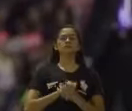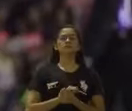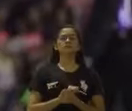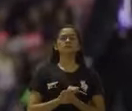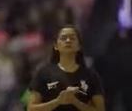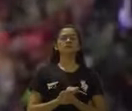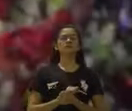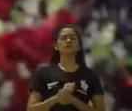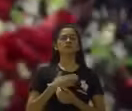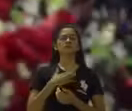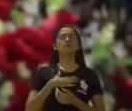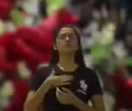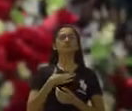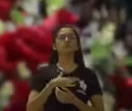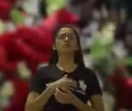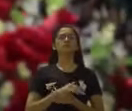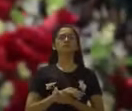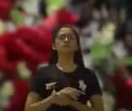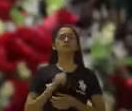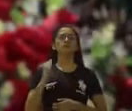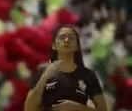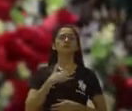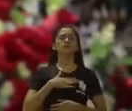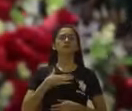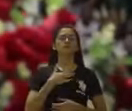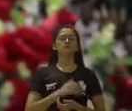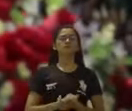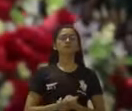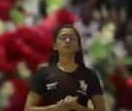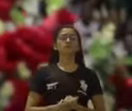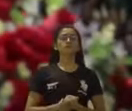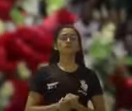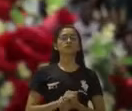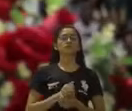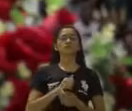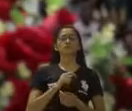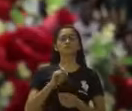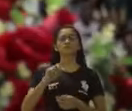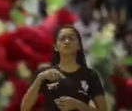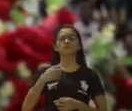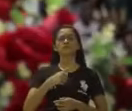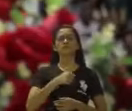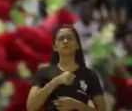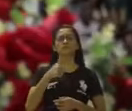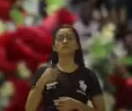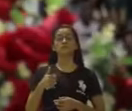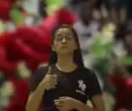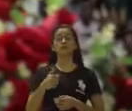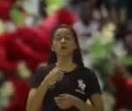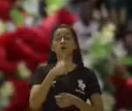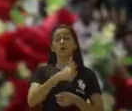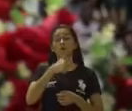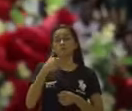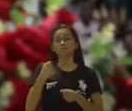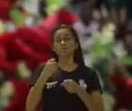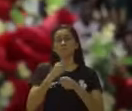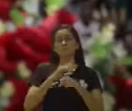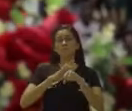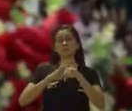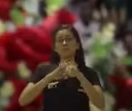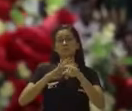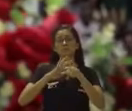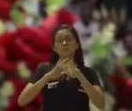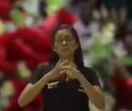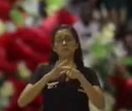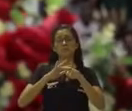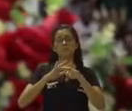eu vi o meu filho, depois de 11 anos, lutando com uma enfermidade